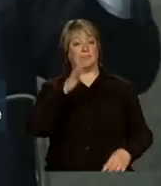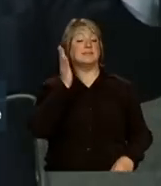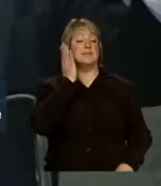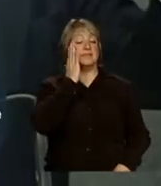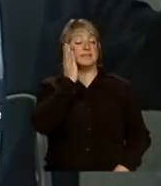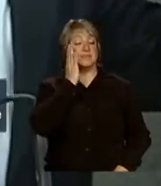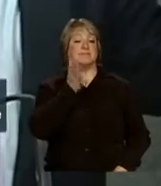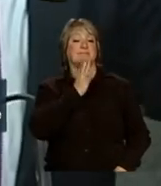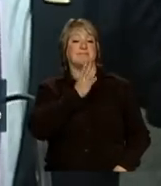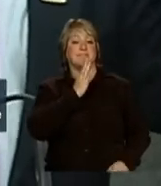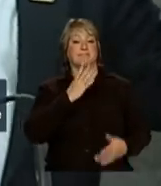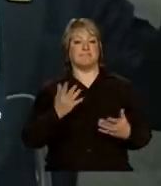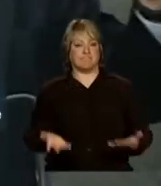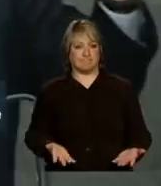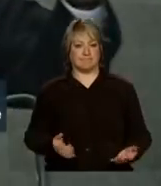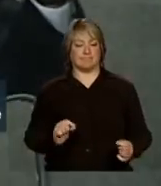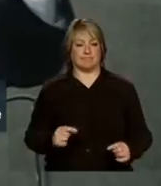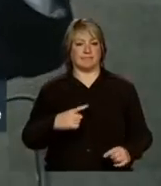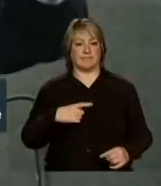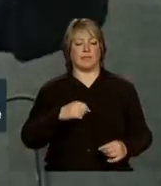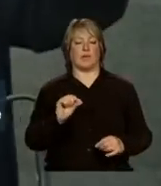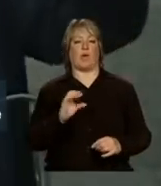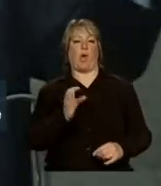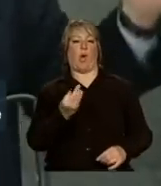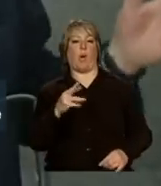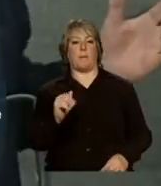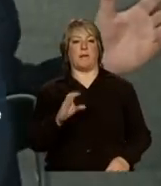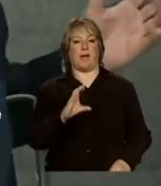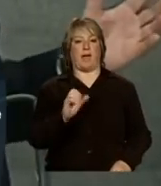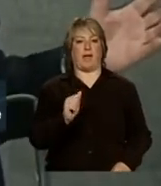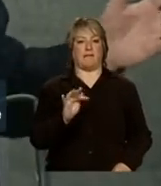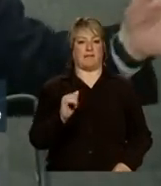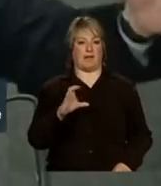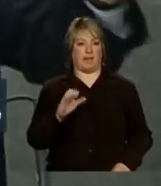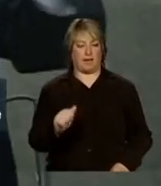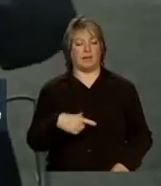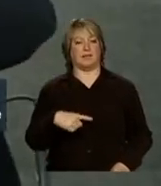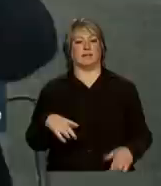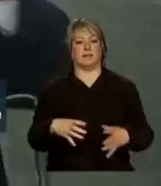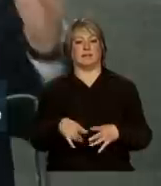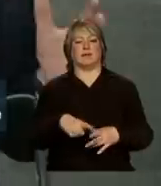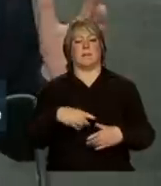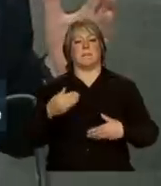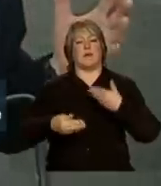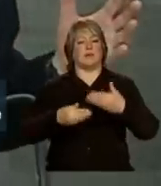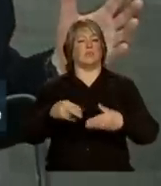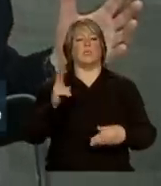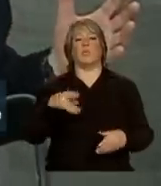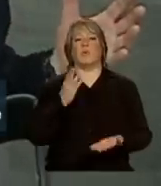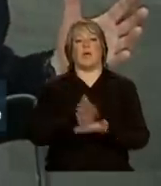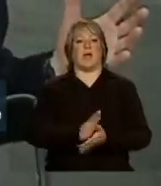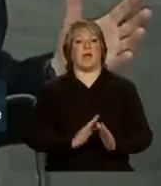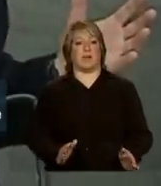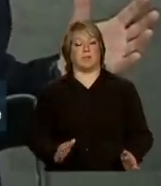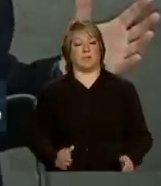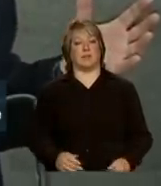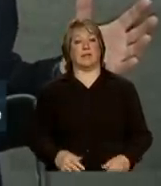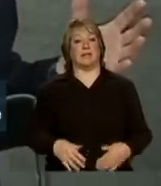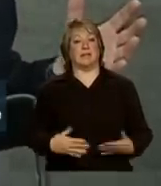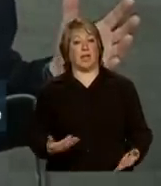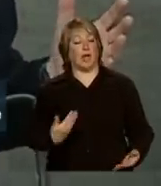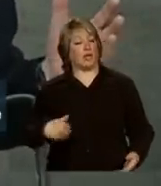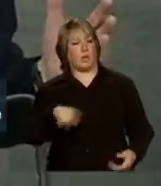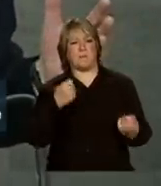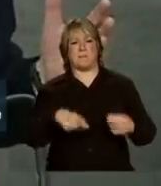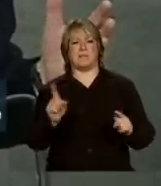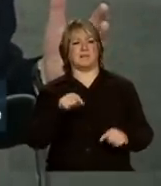conhecem a obra de Kafka né até teve filme né que os processo interminável né Nós não precisamos da obra